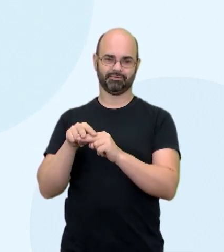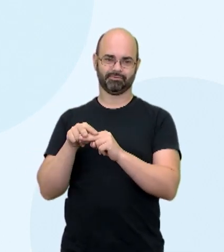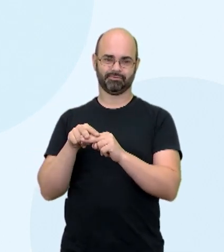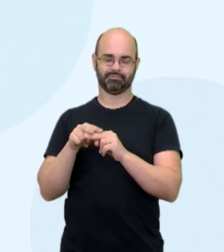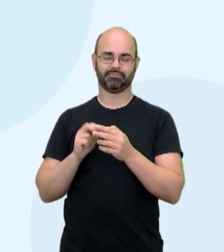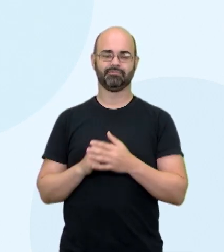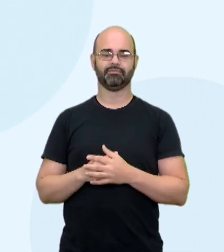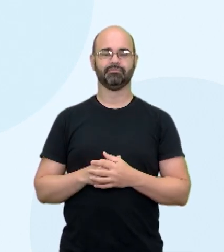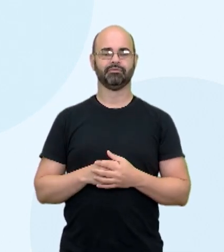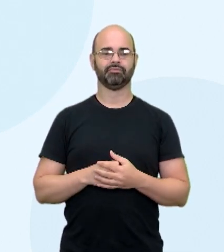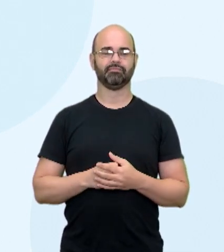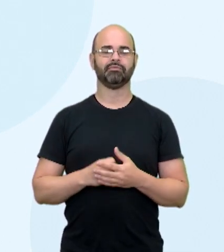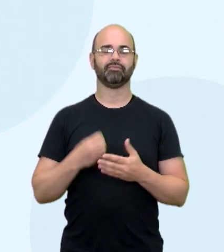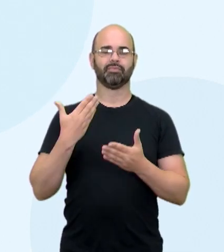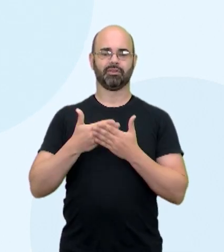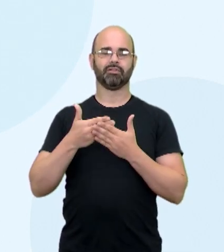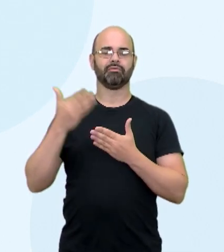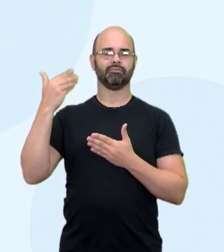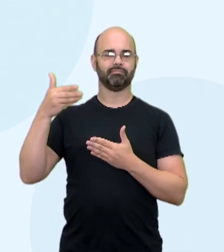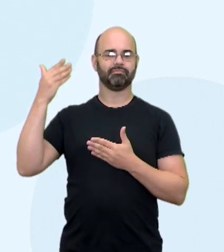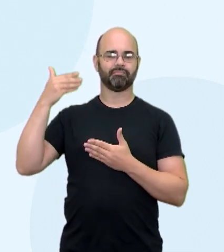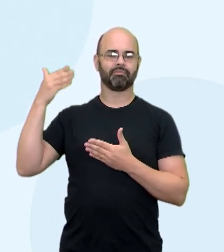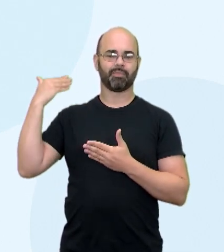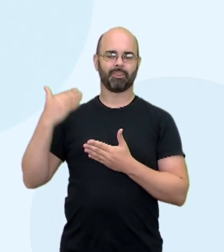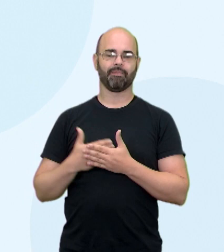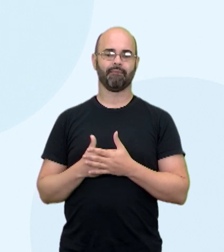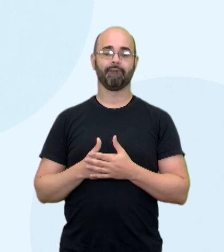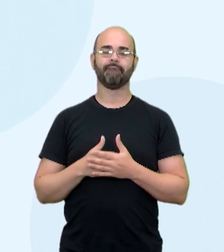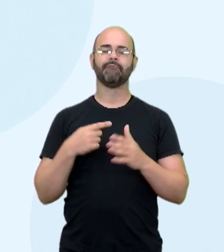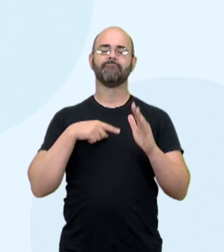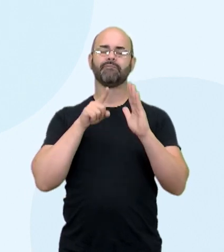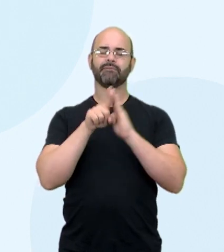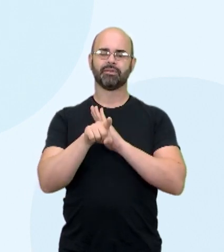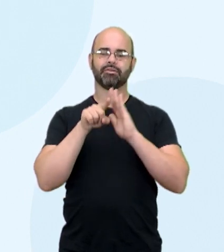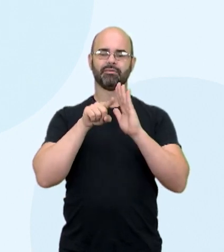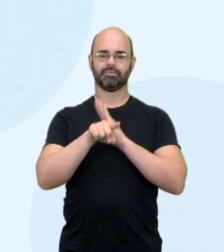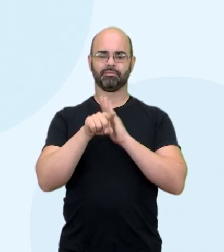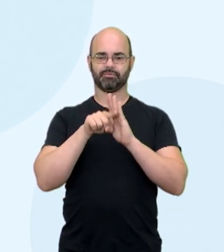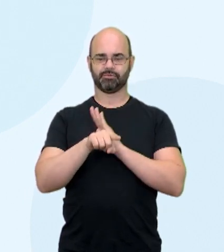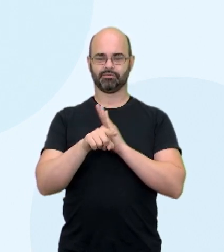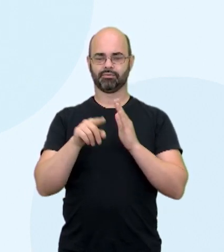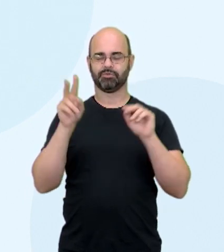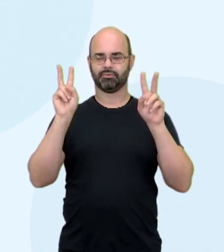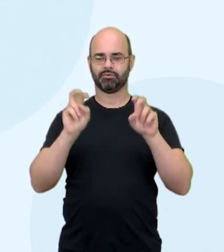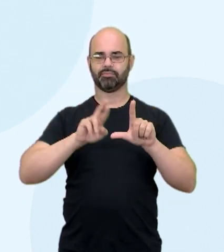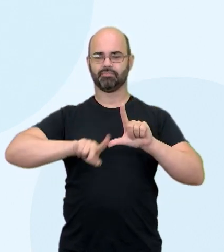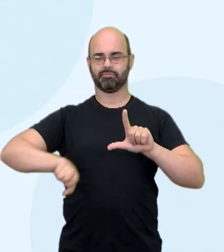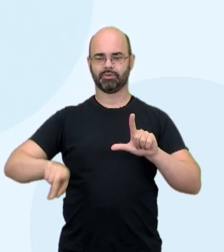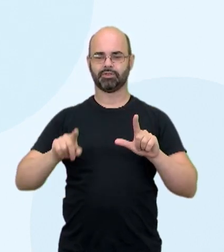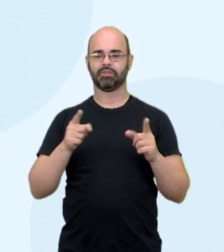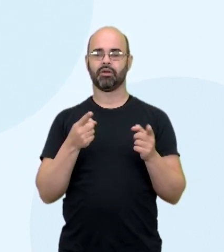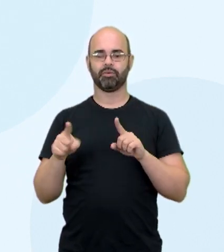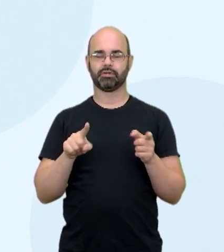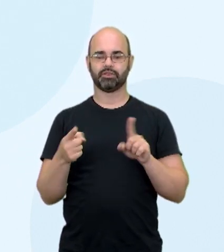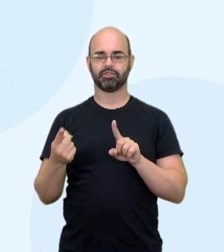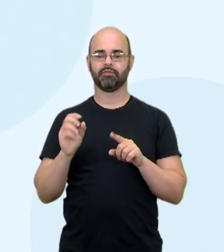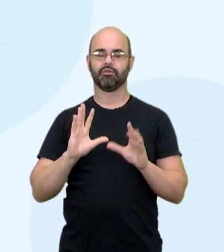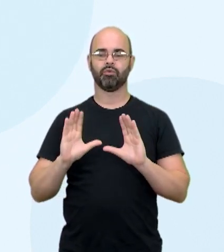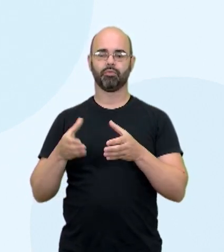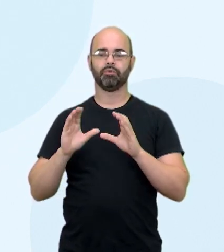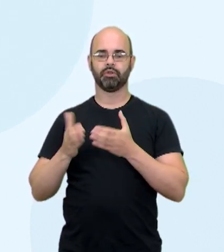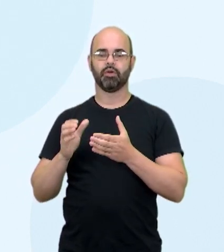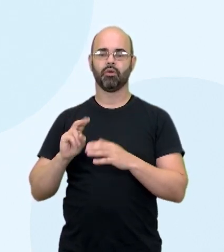durante as aulas anteriores, né, quando eu passei aquelas perguntas sobre as mídias alternativa, comunitária e a